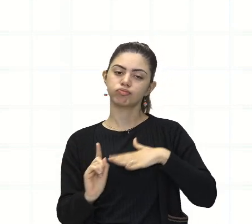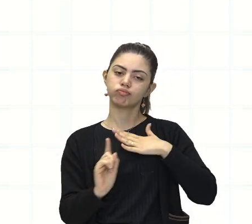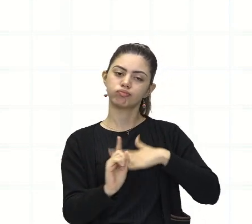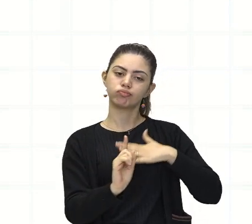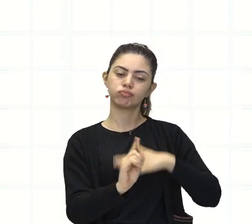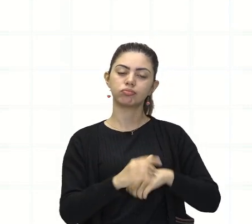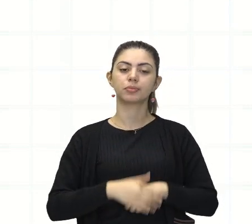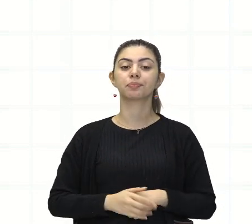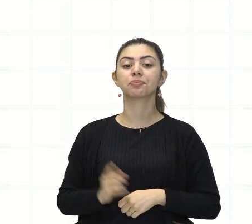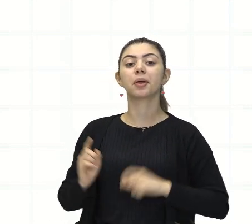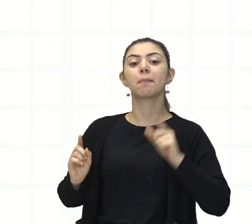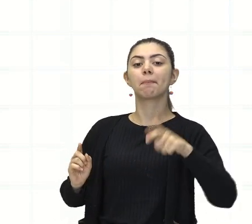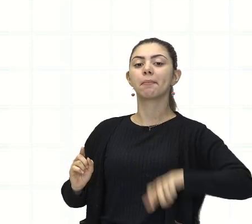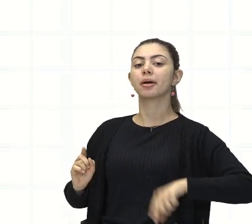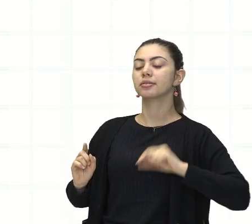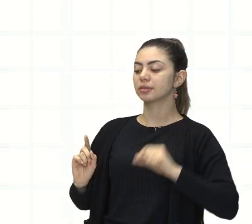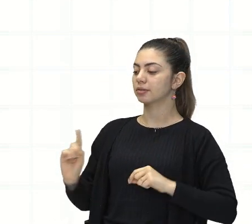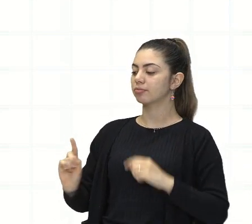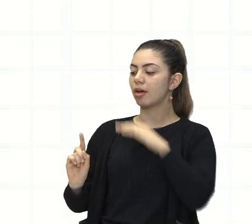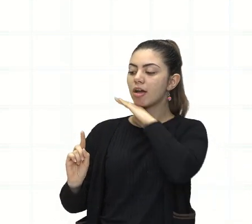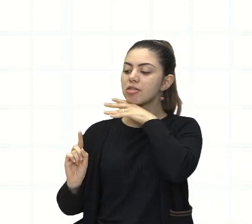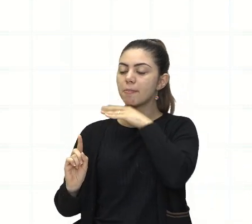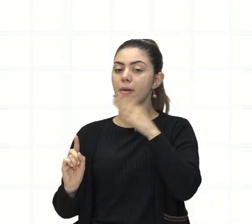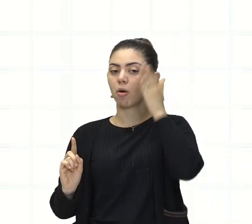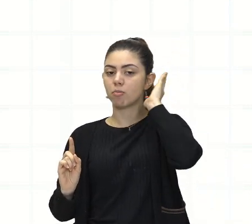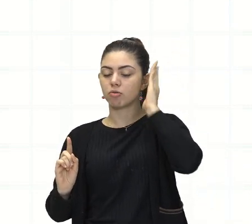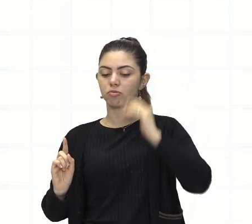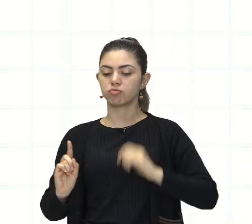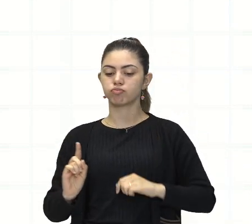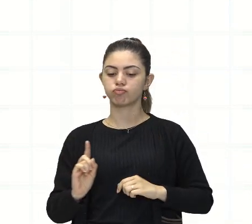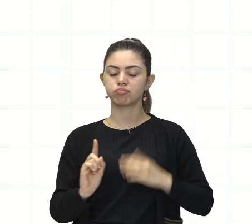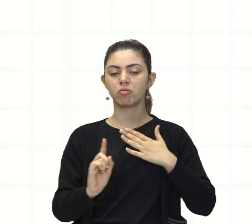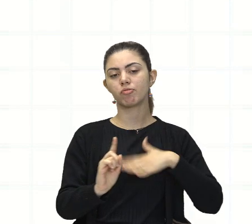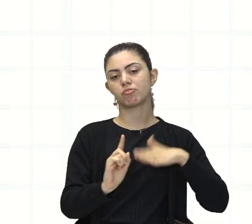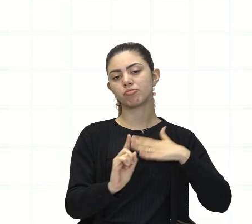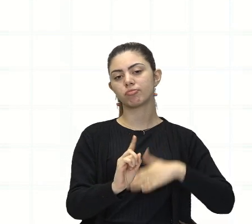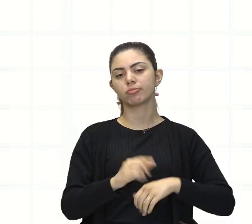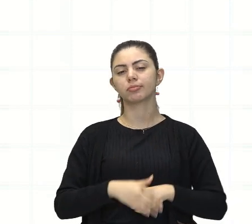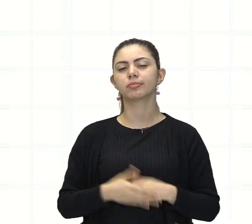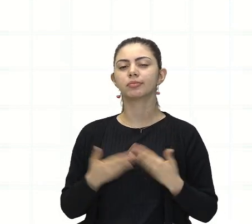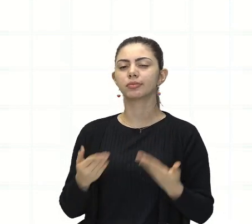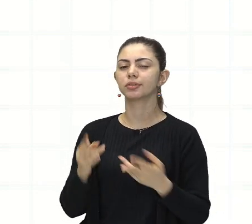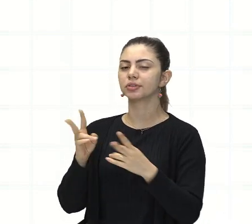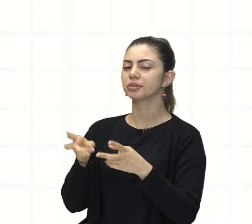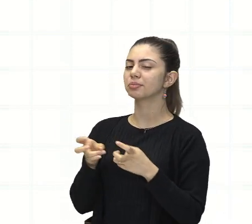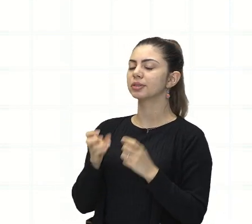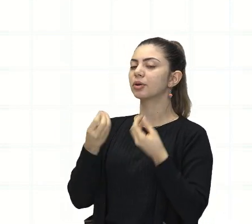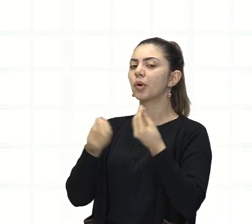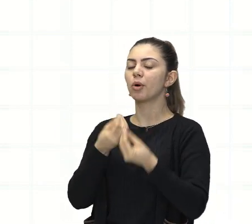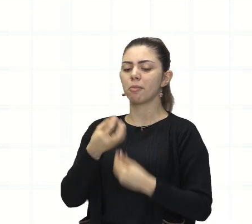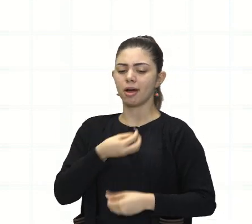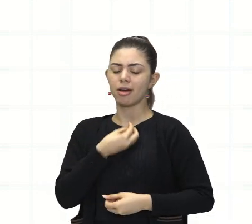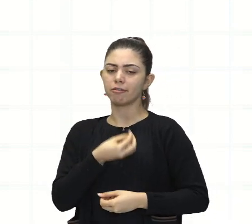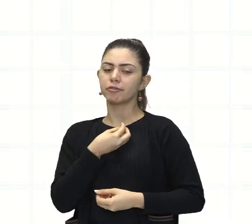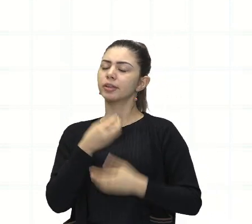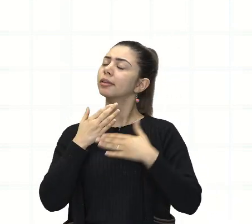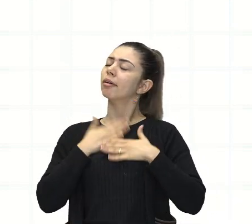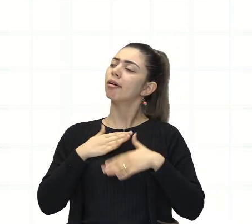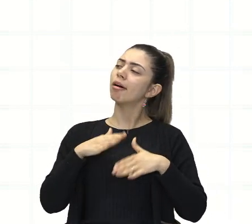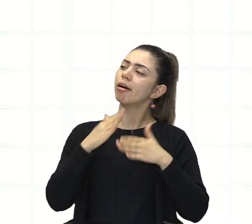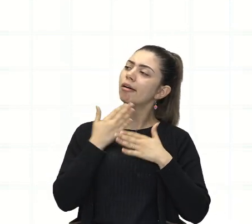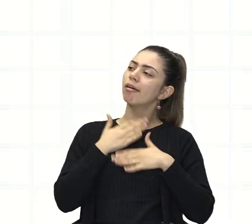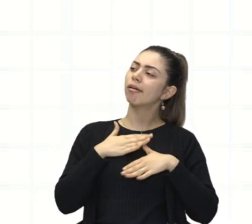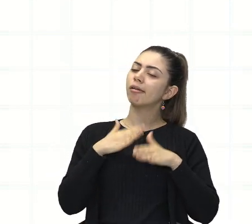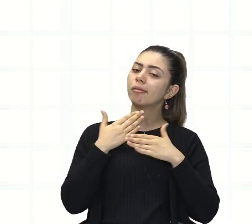Um burro vai devagar. Aqui a gente pode observar uma vida mais pacata,